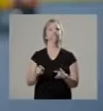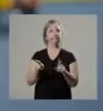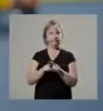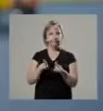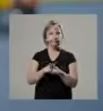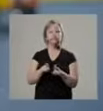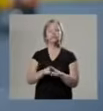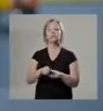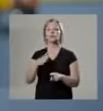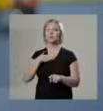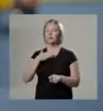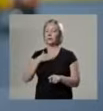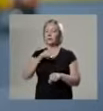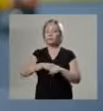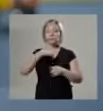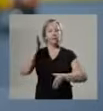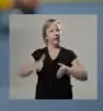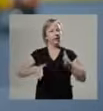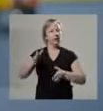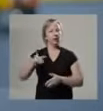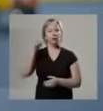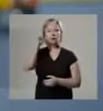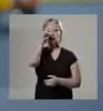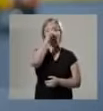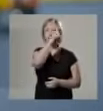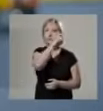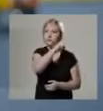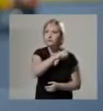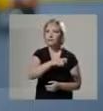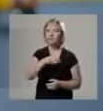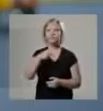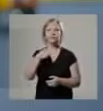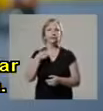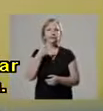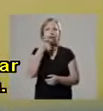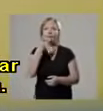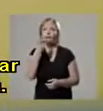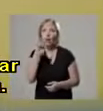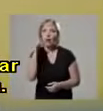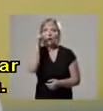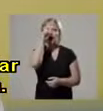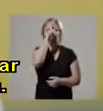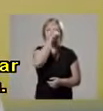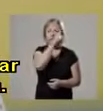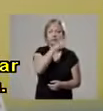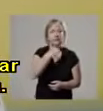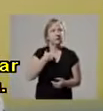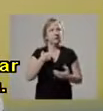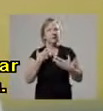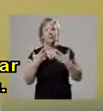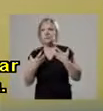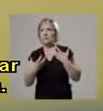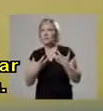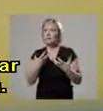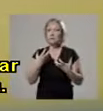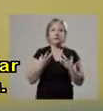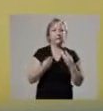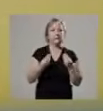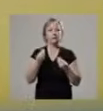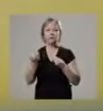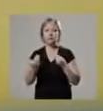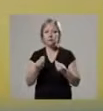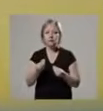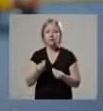Era na época da juventude, eu tinha muita vergonha de falar. Eu comecei a assentar a minha